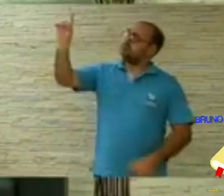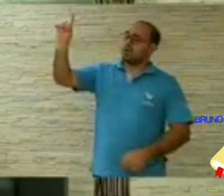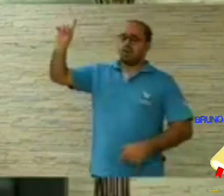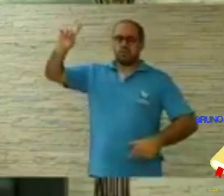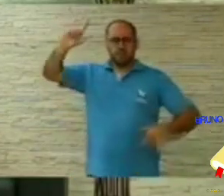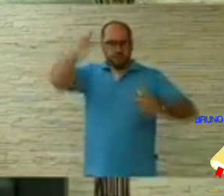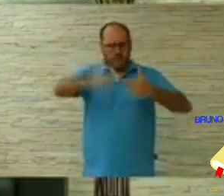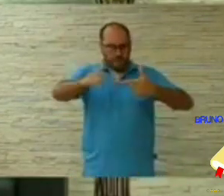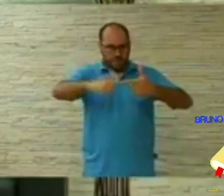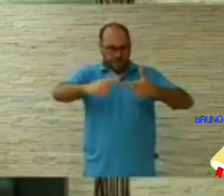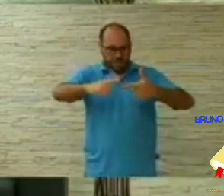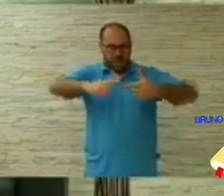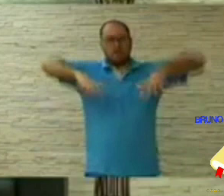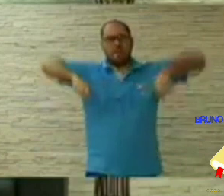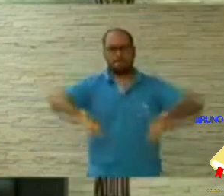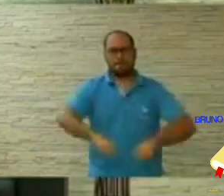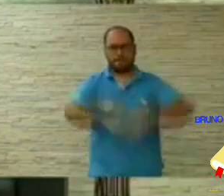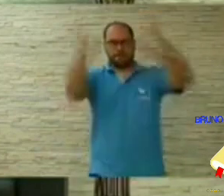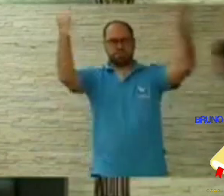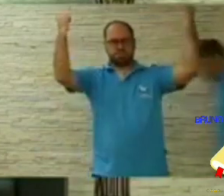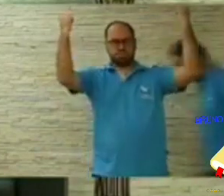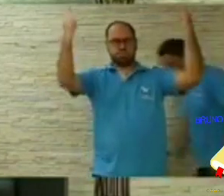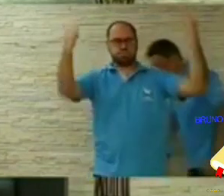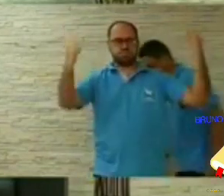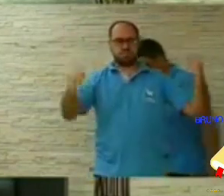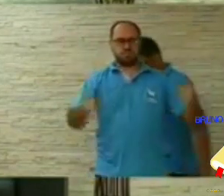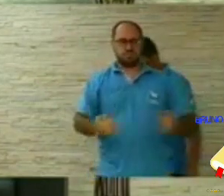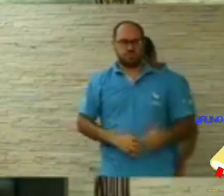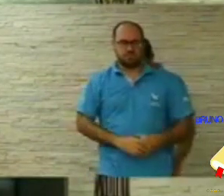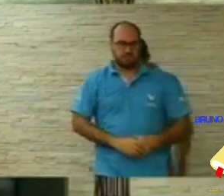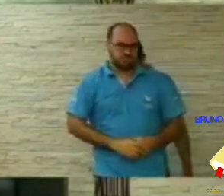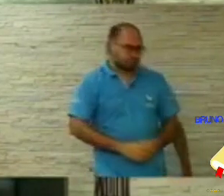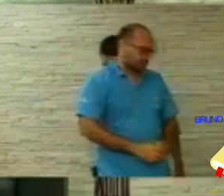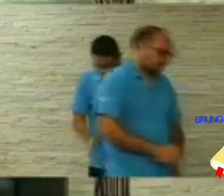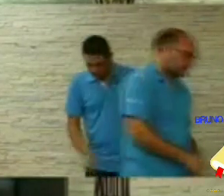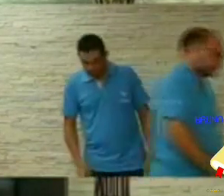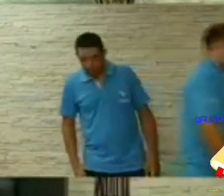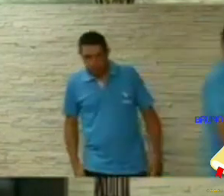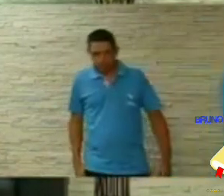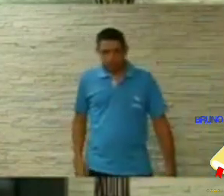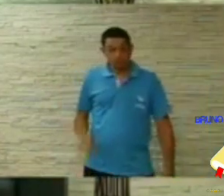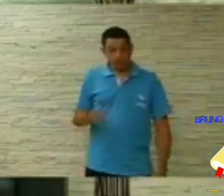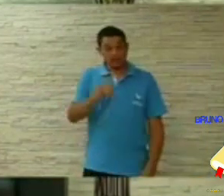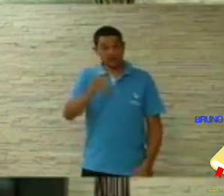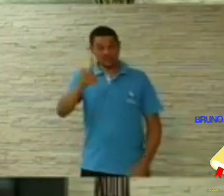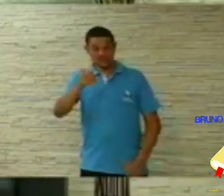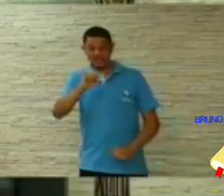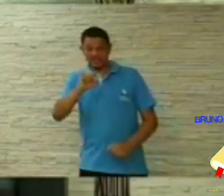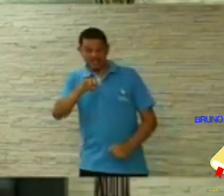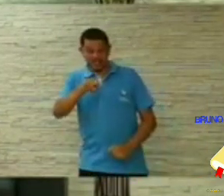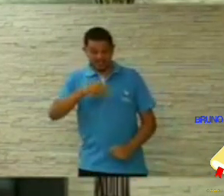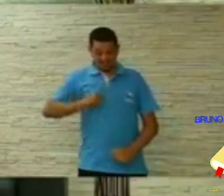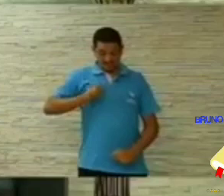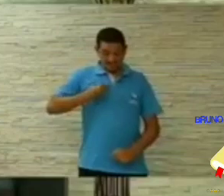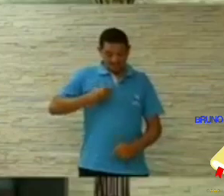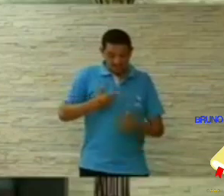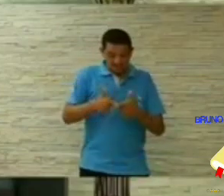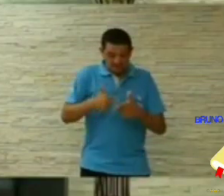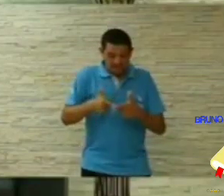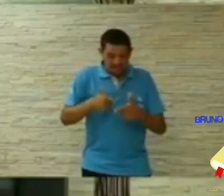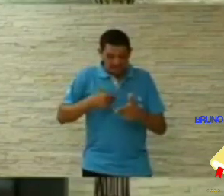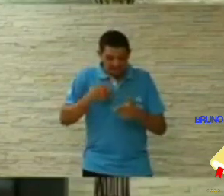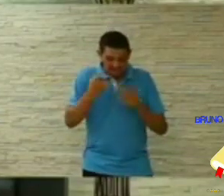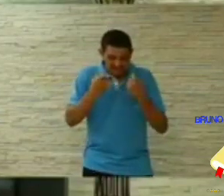texto está dizendo. Deus quebra a maldição que você talvez esteja vivendo. Deus quebra os problemas,